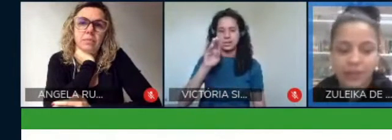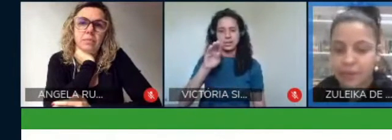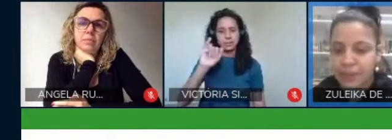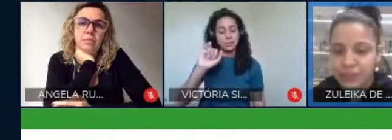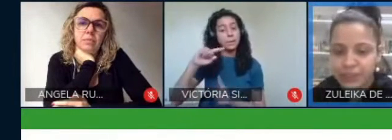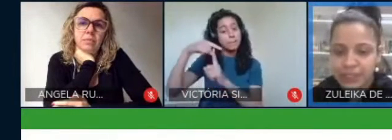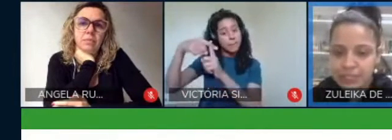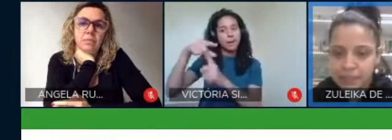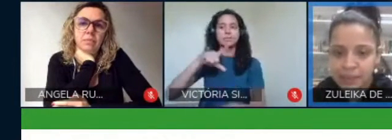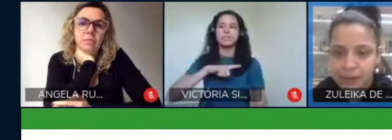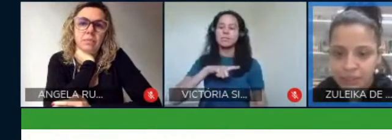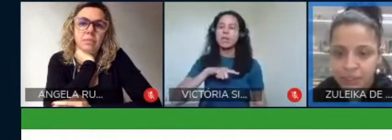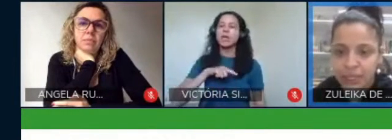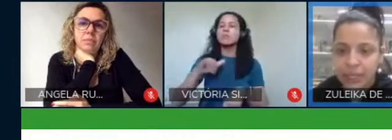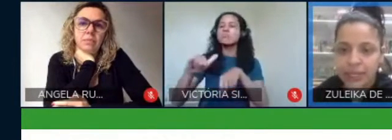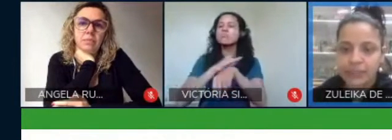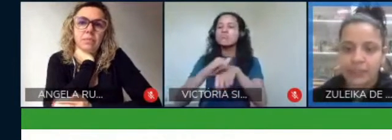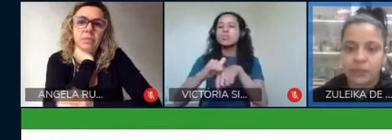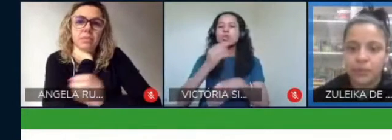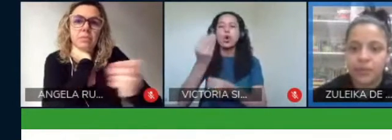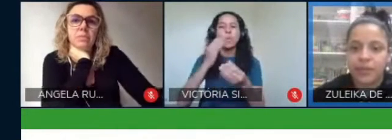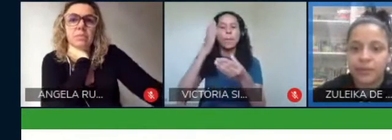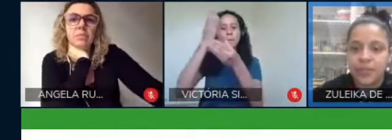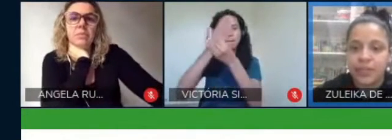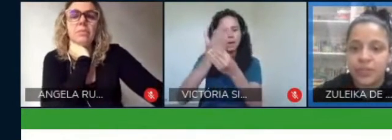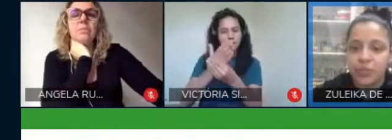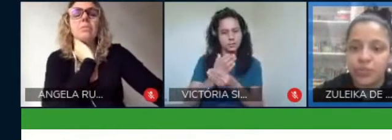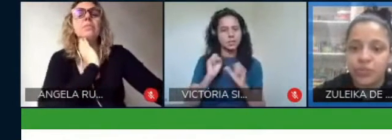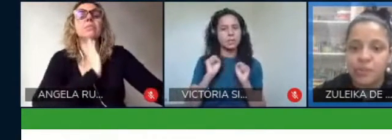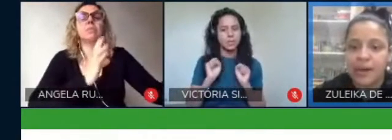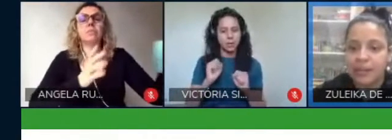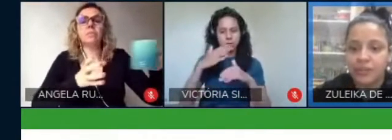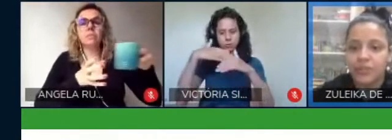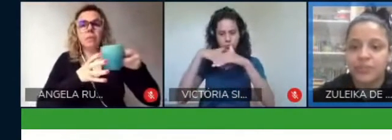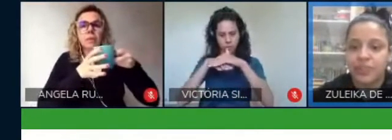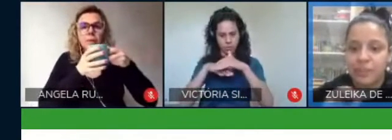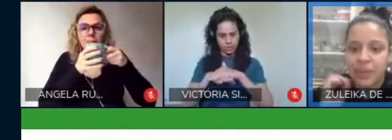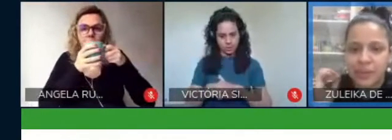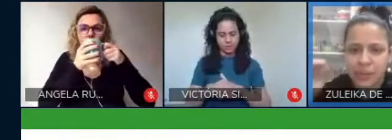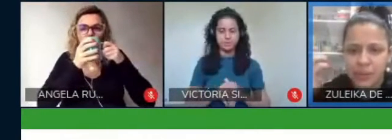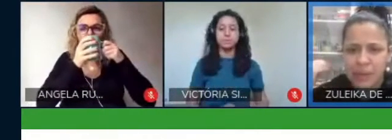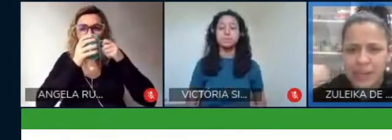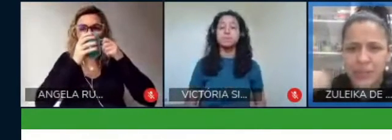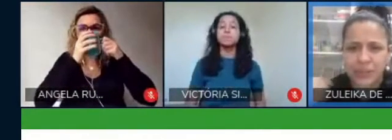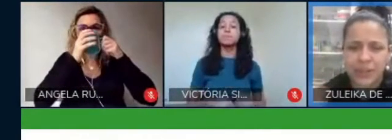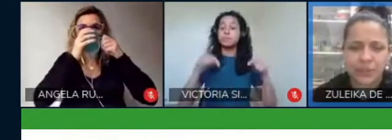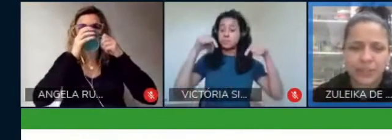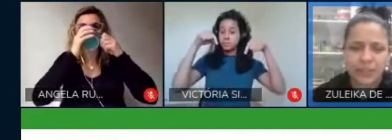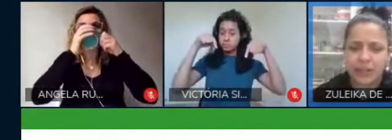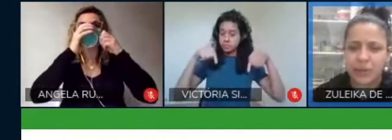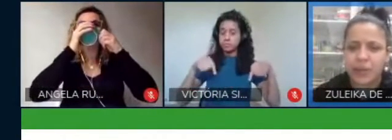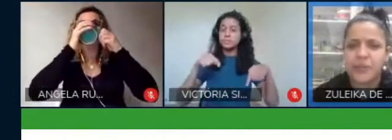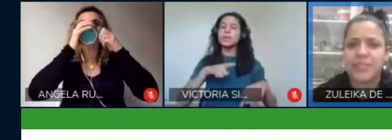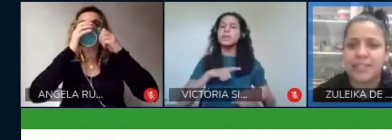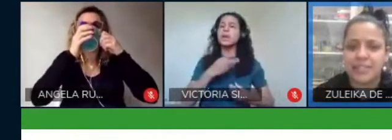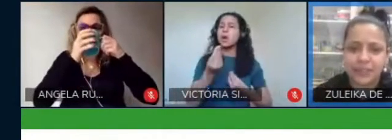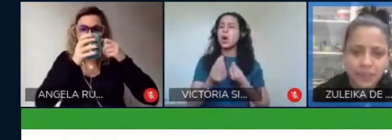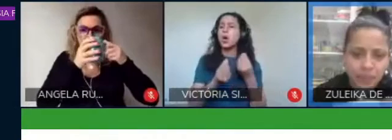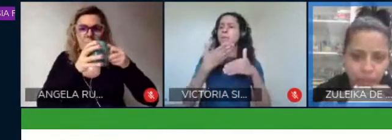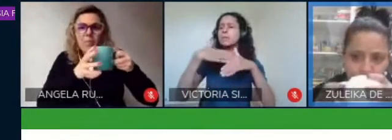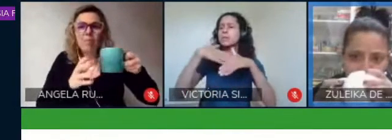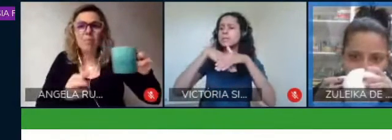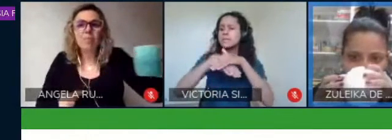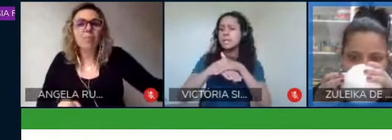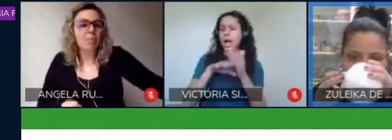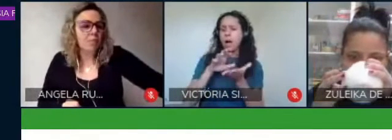tá? Especificamente aqui nessa parte. Então, eu seleciono o formato, isso vem meio que automático, né, Luísa? Agora eu